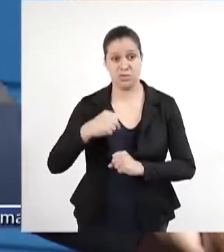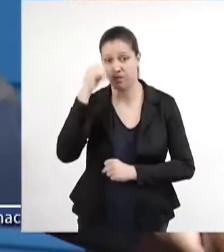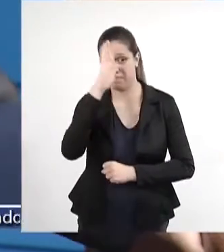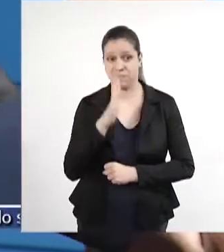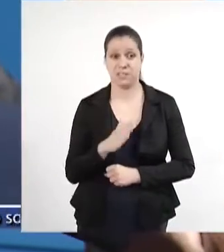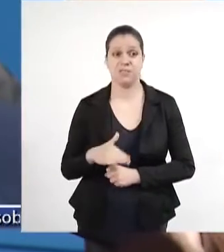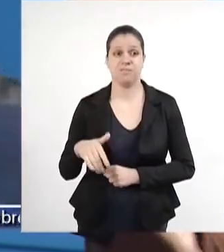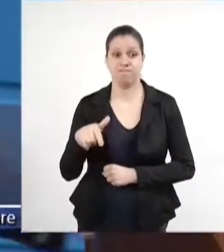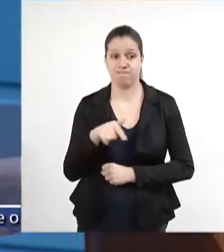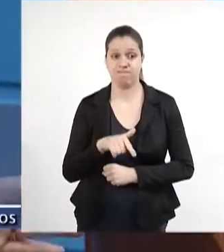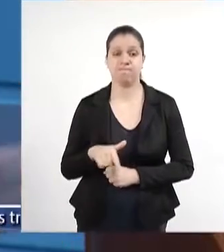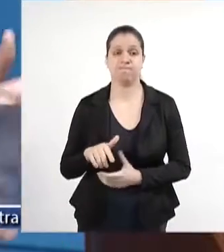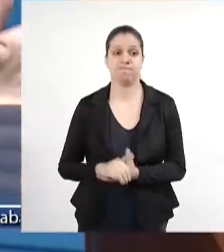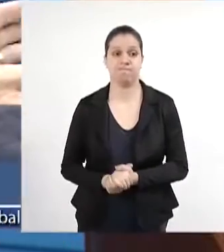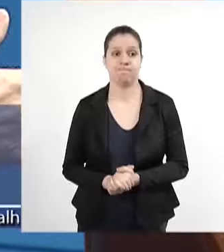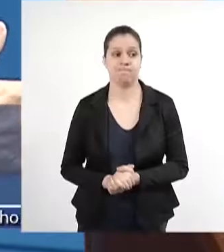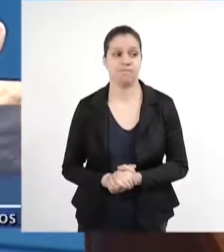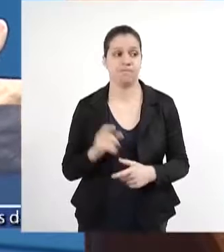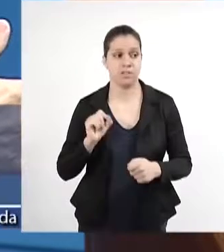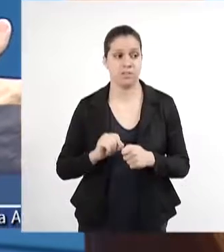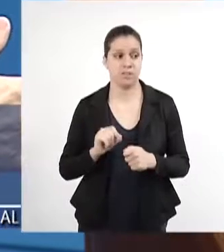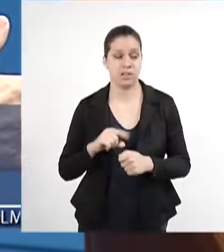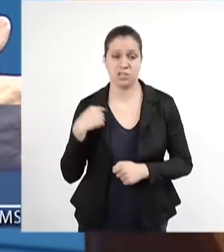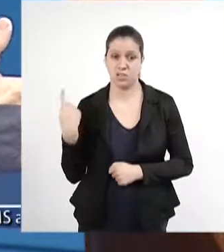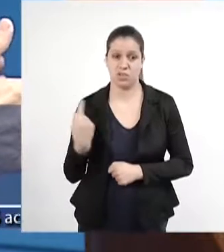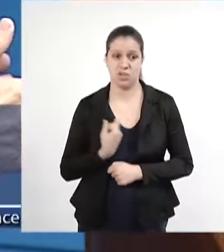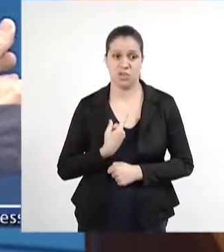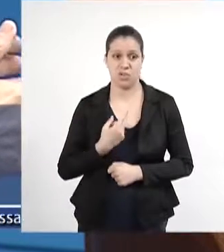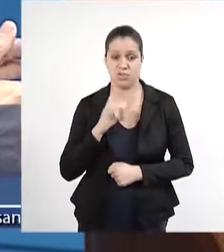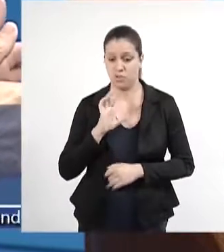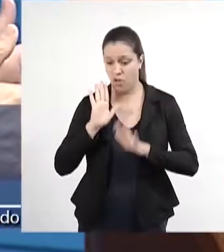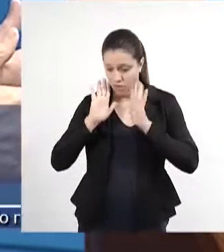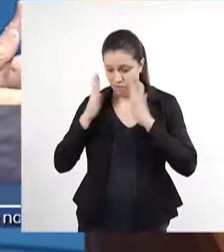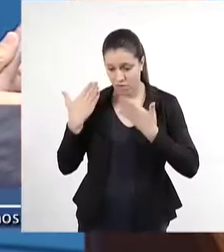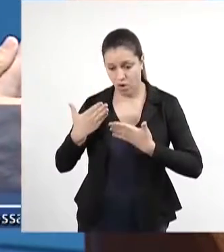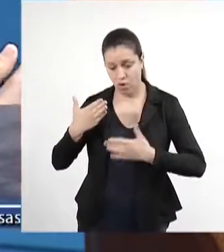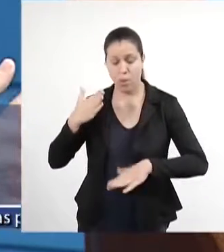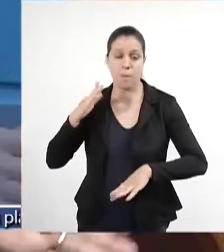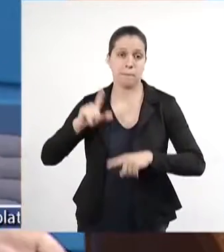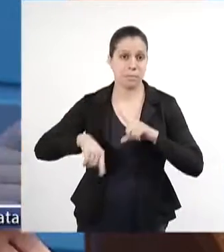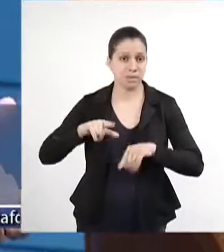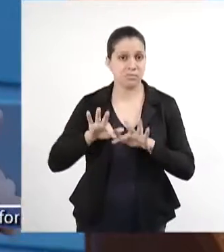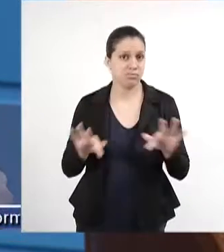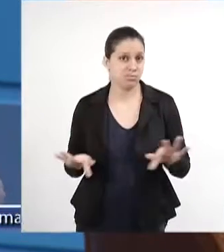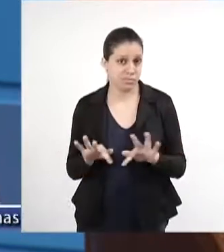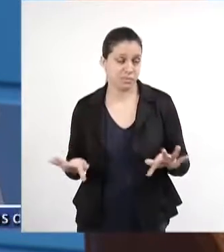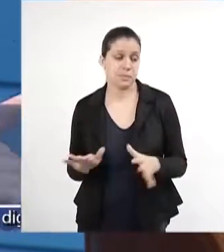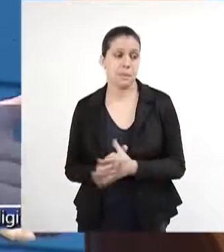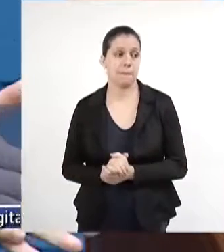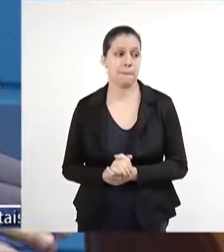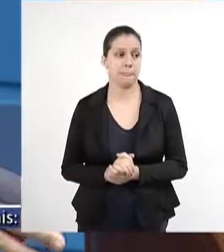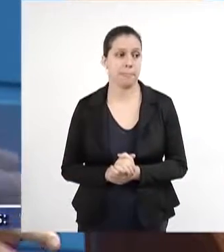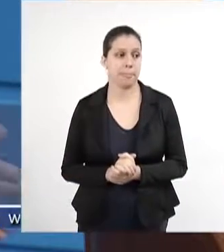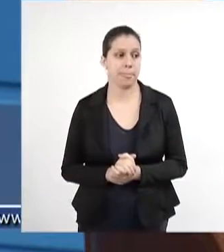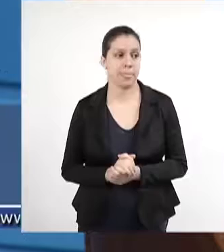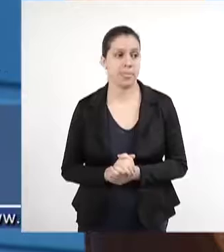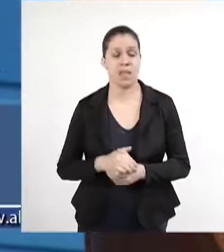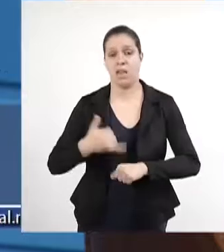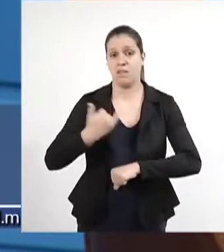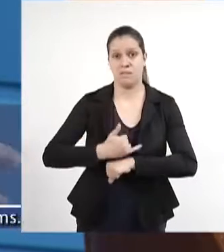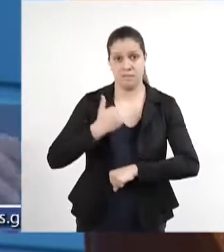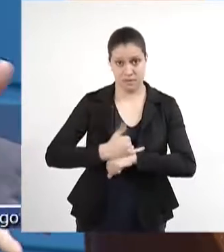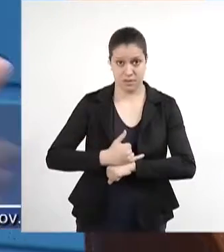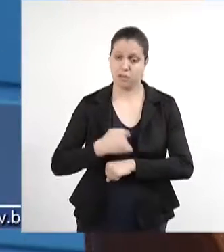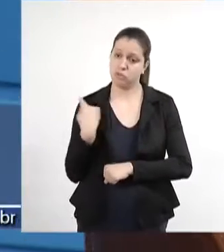nos fez voltarmos para os produtos primários e semi-elaborados. Nós exportamos aqui minério de ferro,